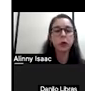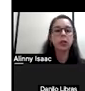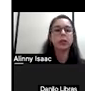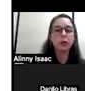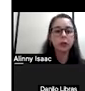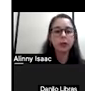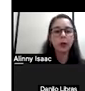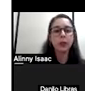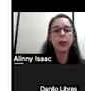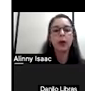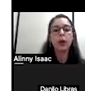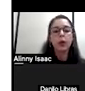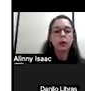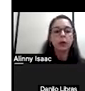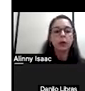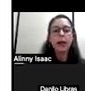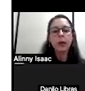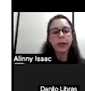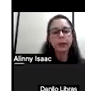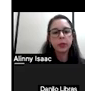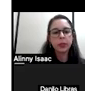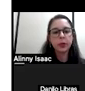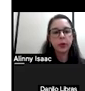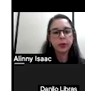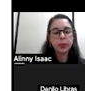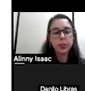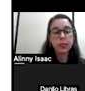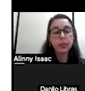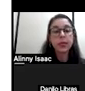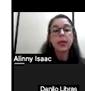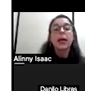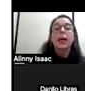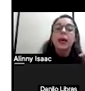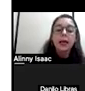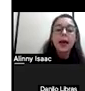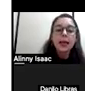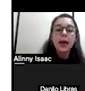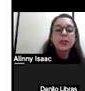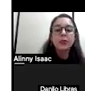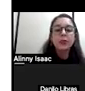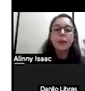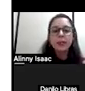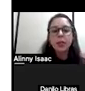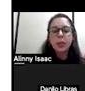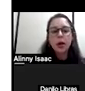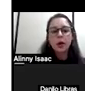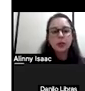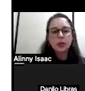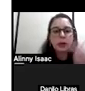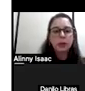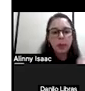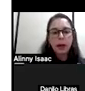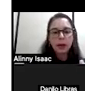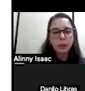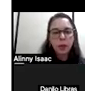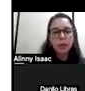camundongos foram injetados com salubrinal, né, diariamente durante 8 dias. E aí, a gente usou aquela mesma droga que eu